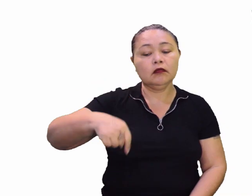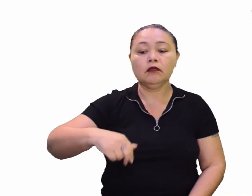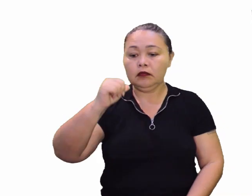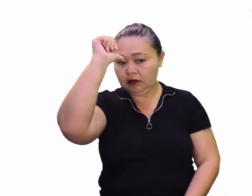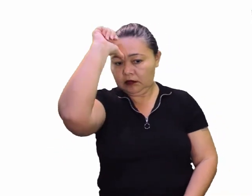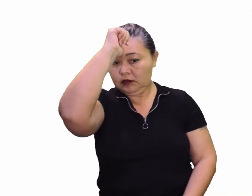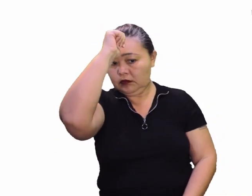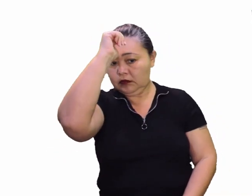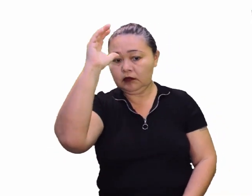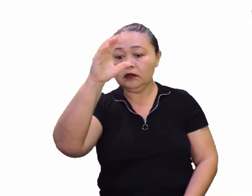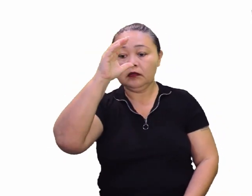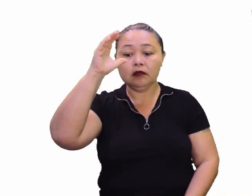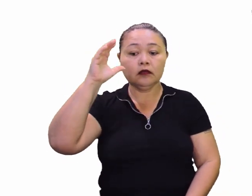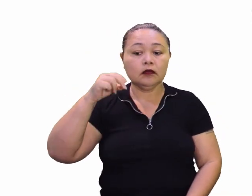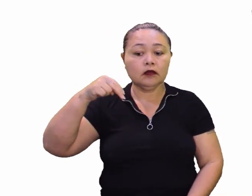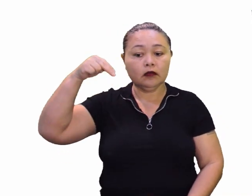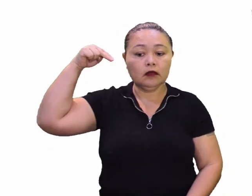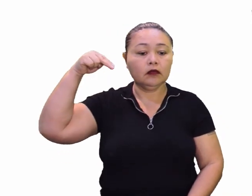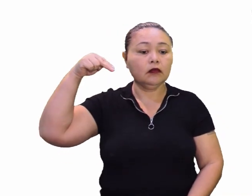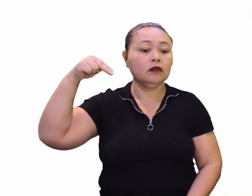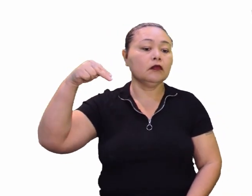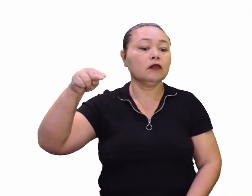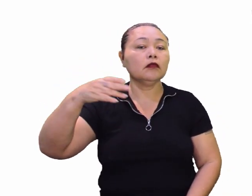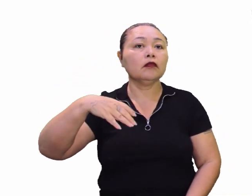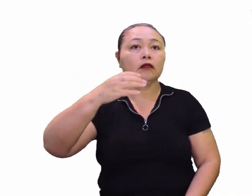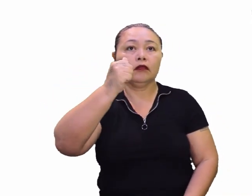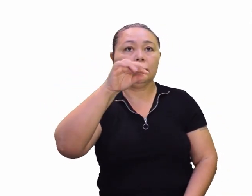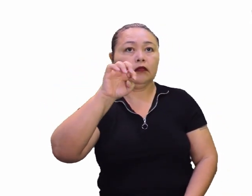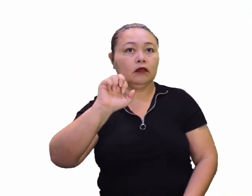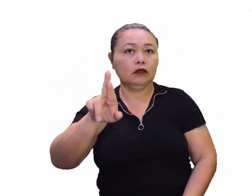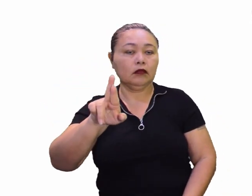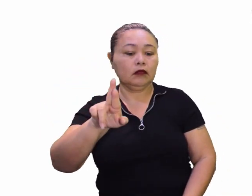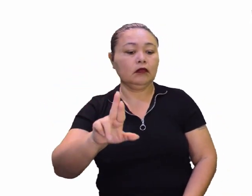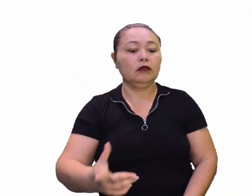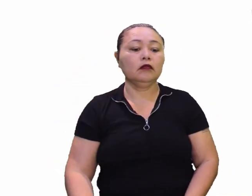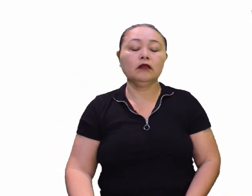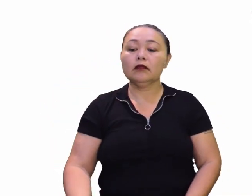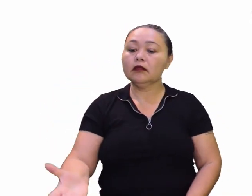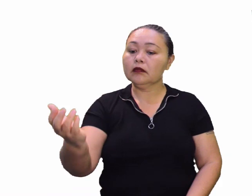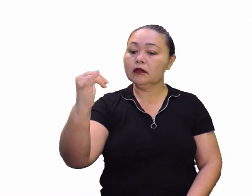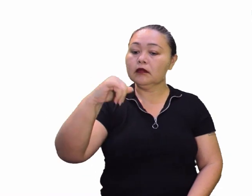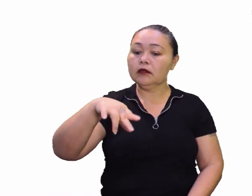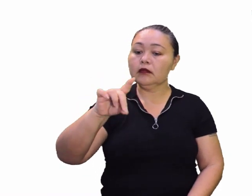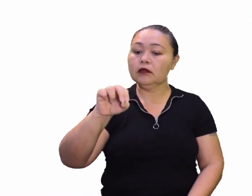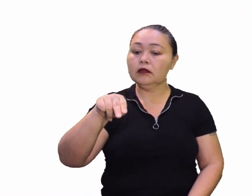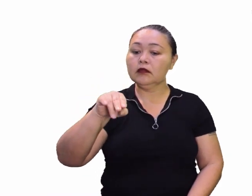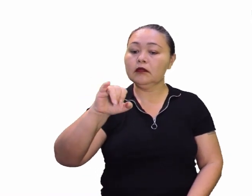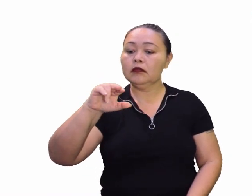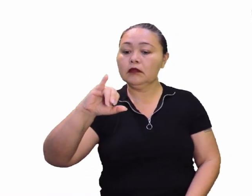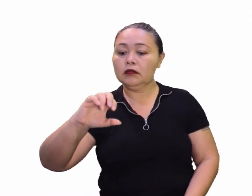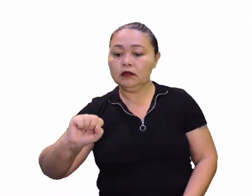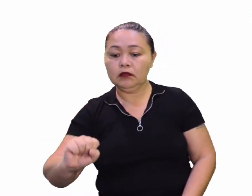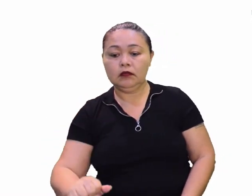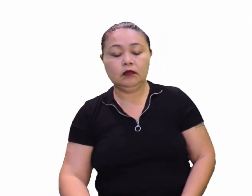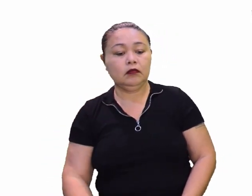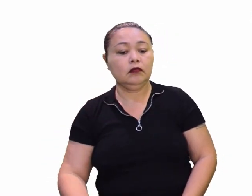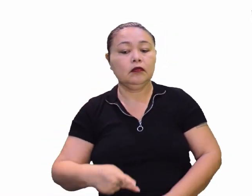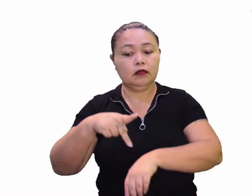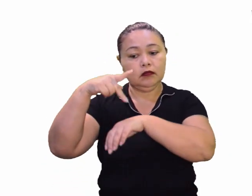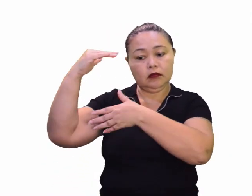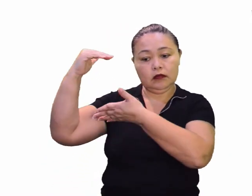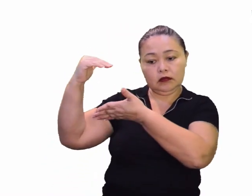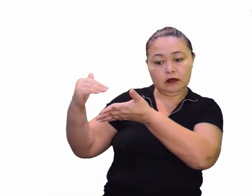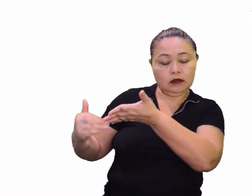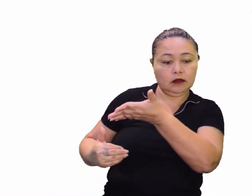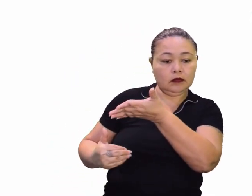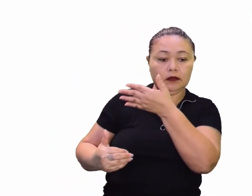a Índia, C, Coreia do Norte, D, Catar, ou letra E, Indonésia. A gente